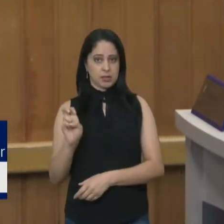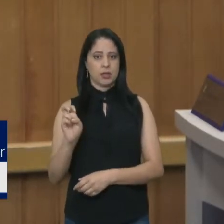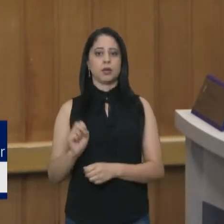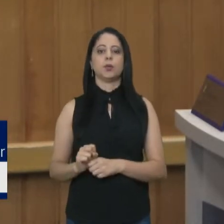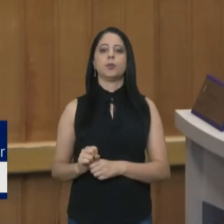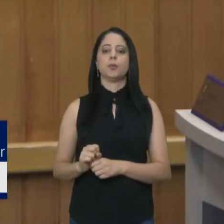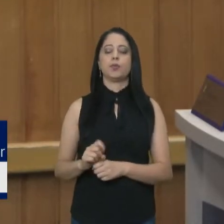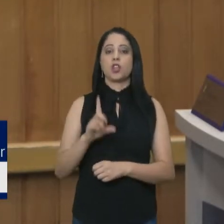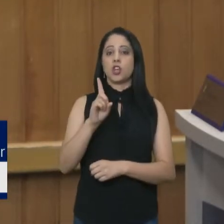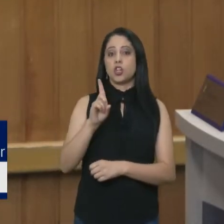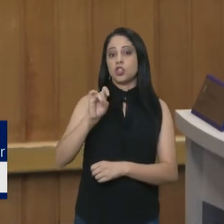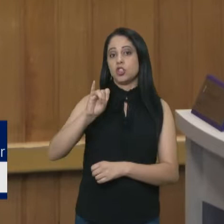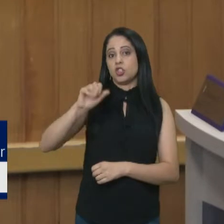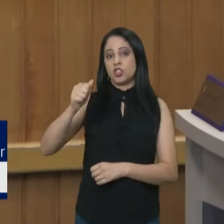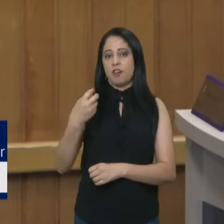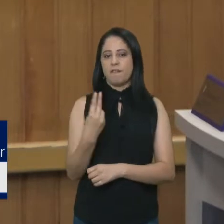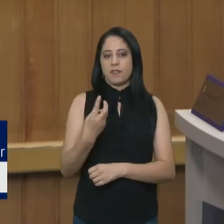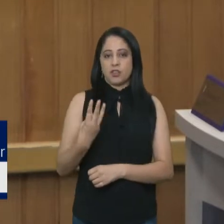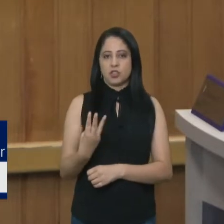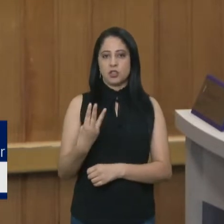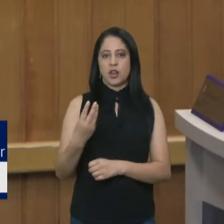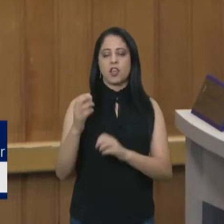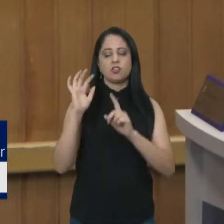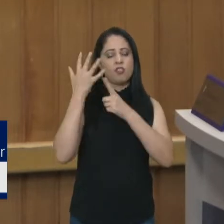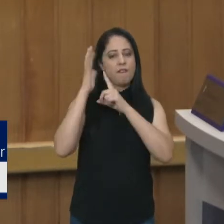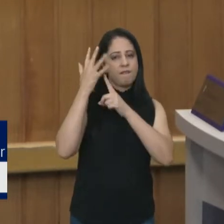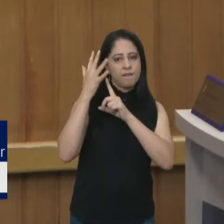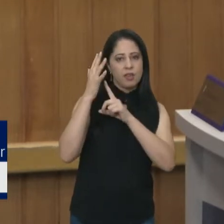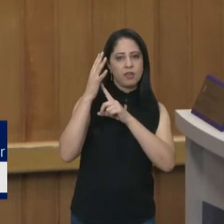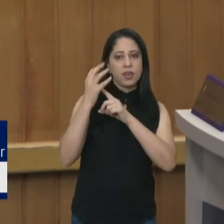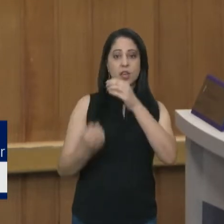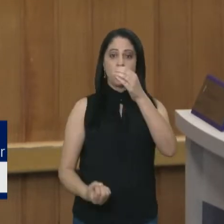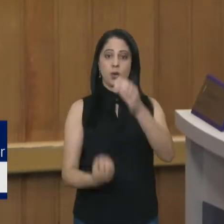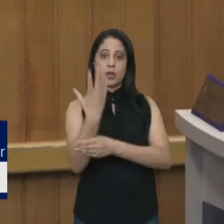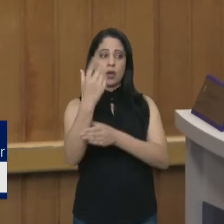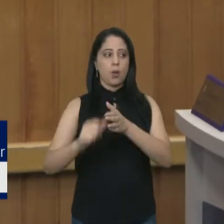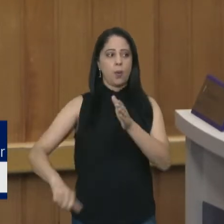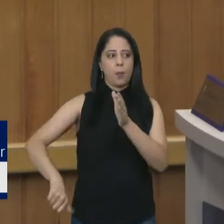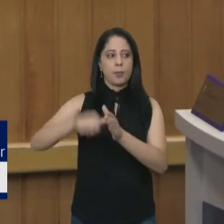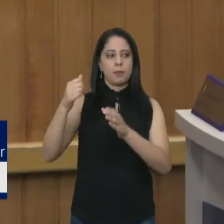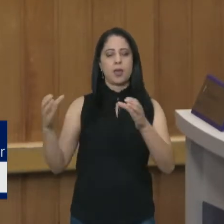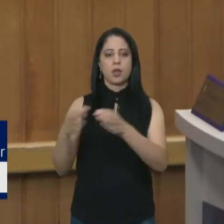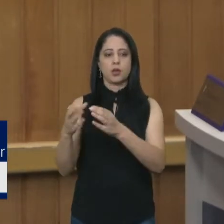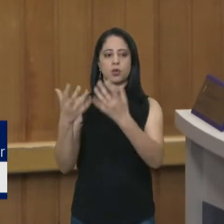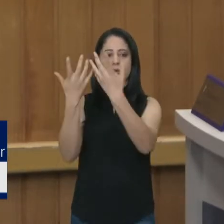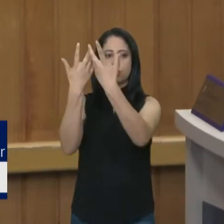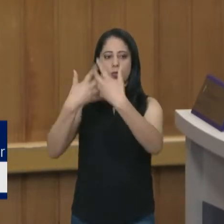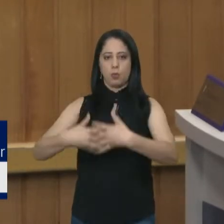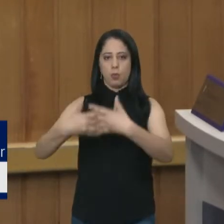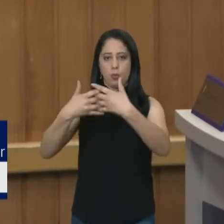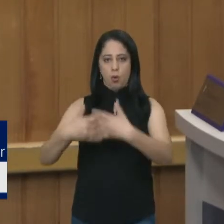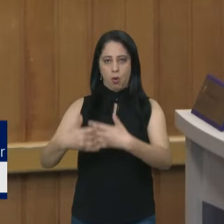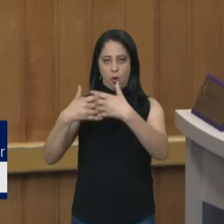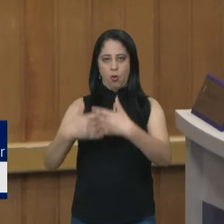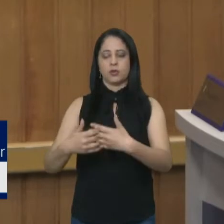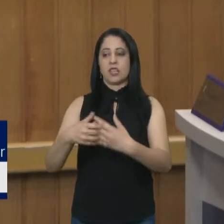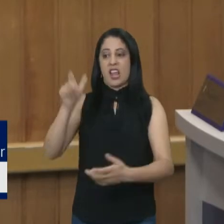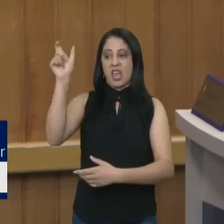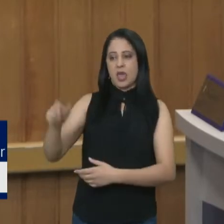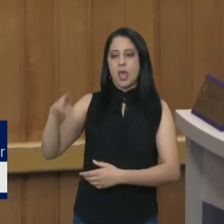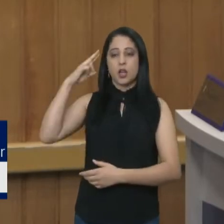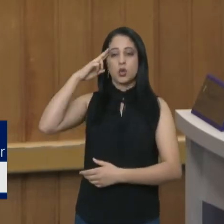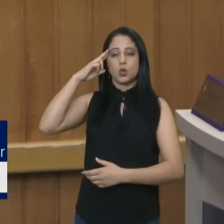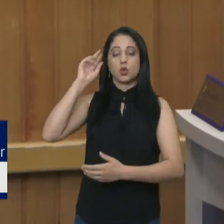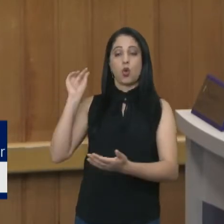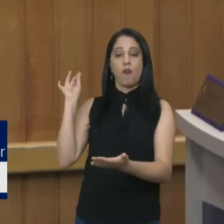dia 23 de fevereiro foi fundado o primeiro Rotary Club do mundo. Começava aí a realização do seu sonho com o objetivo